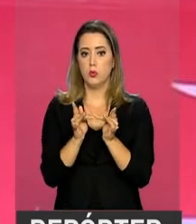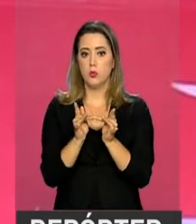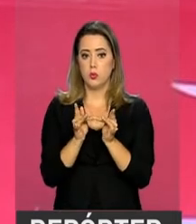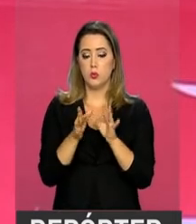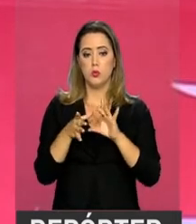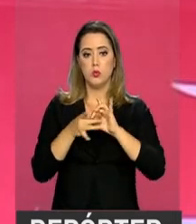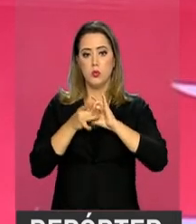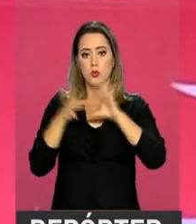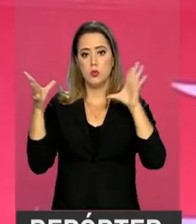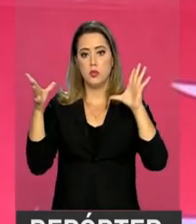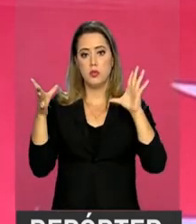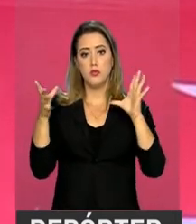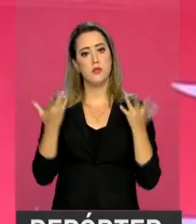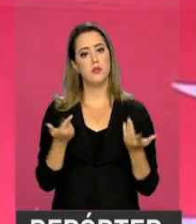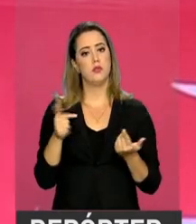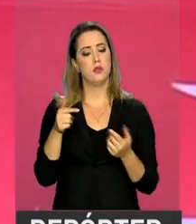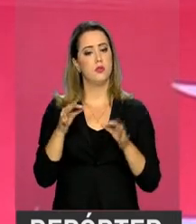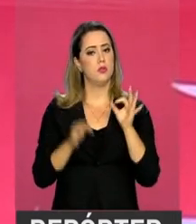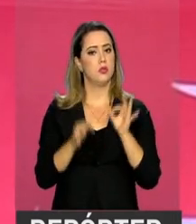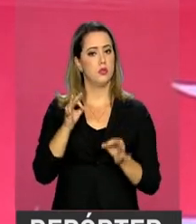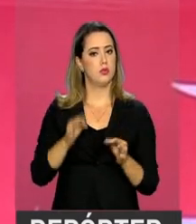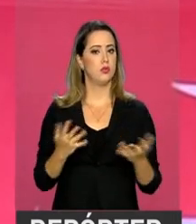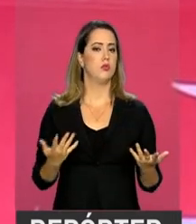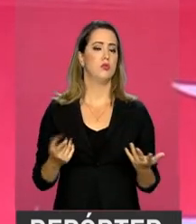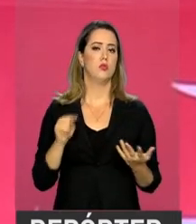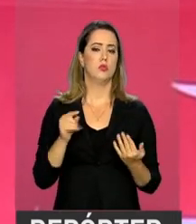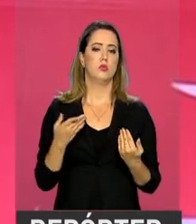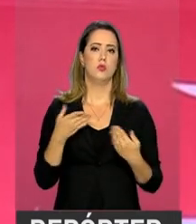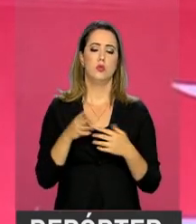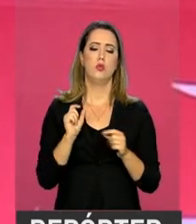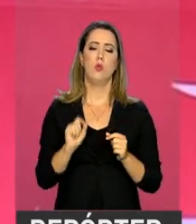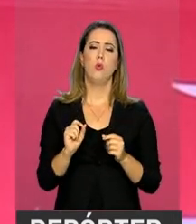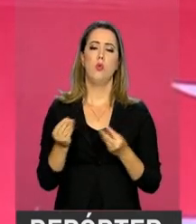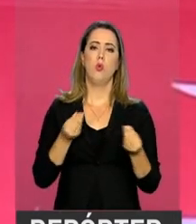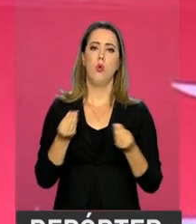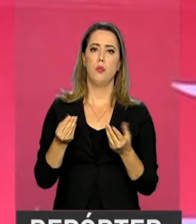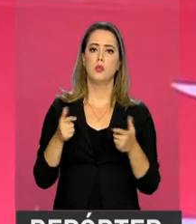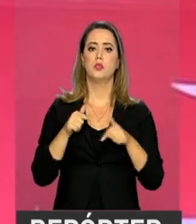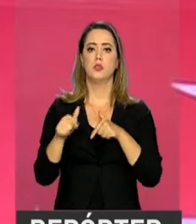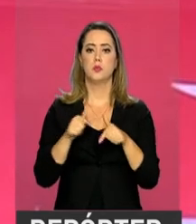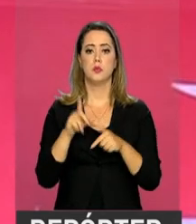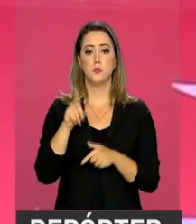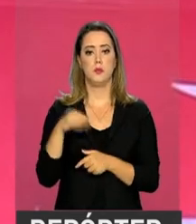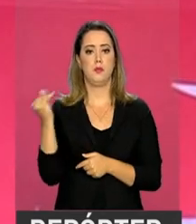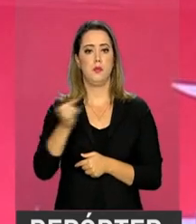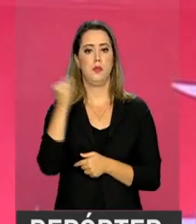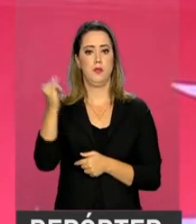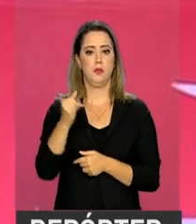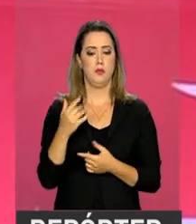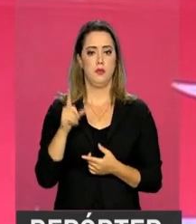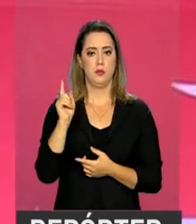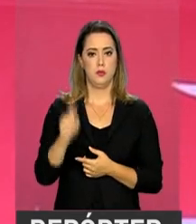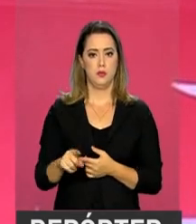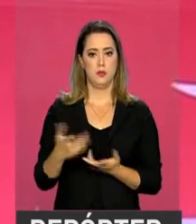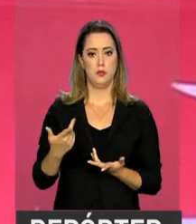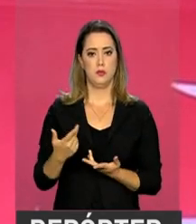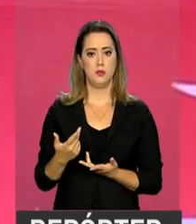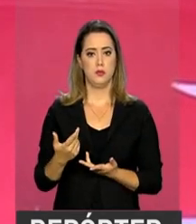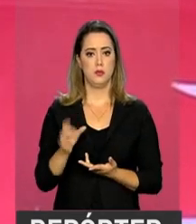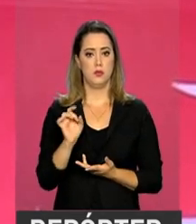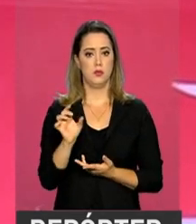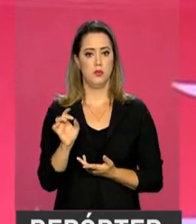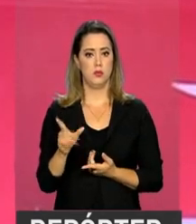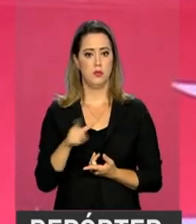de interferência judicial sobre o que fazer e é importante que ela não só tem